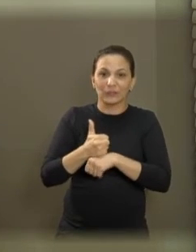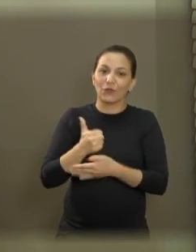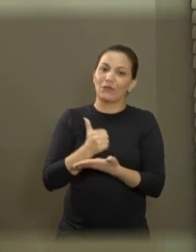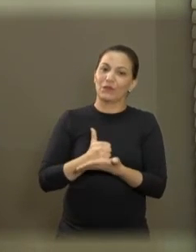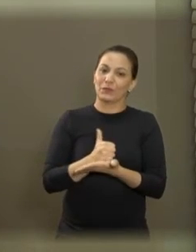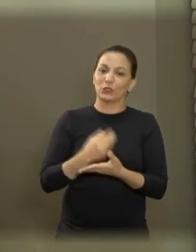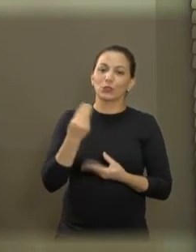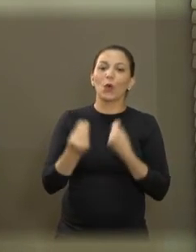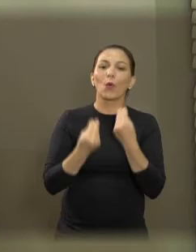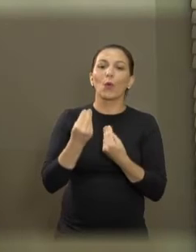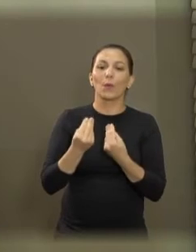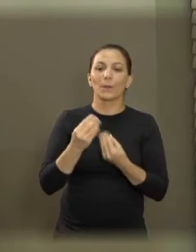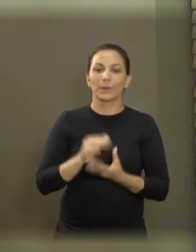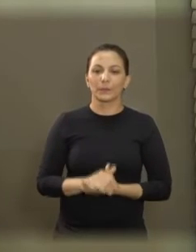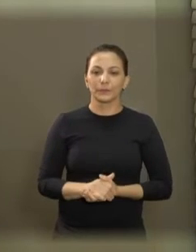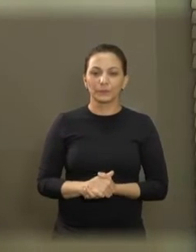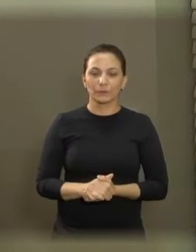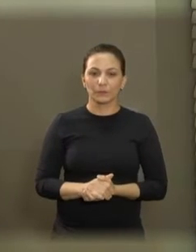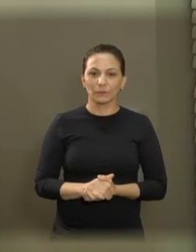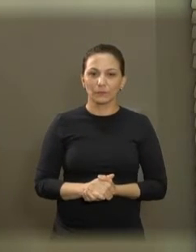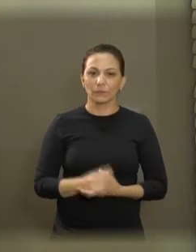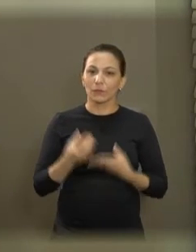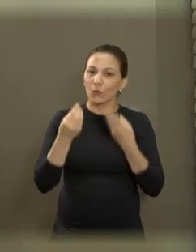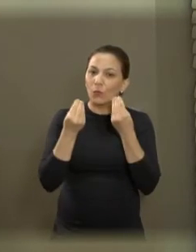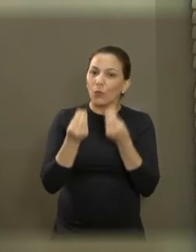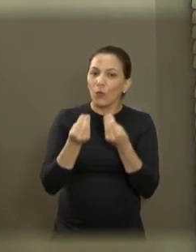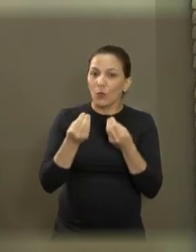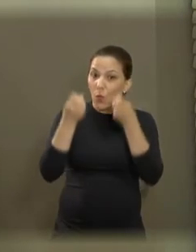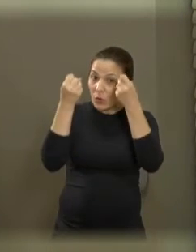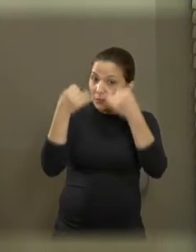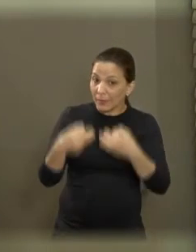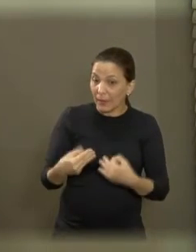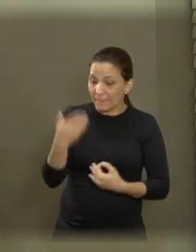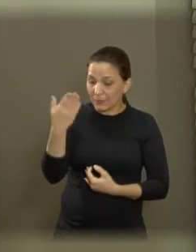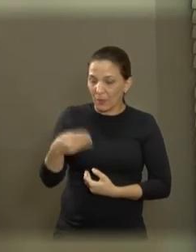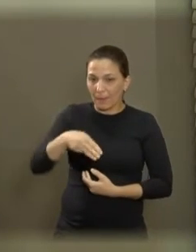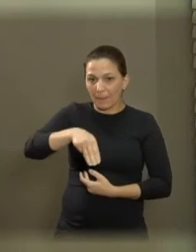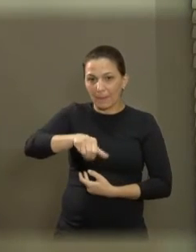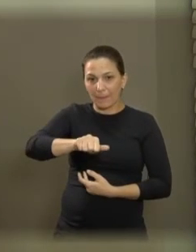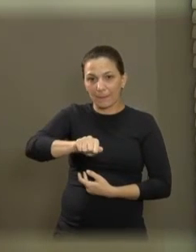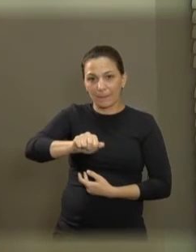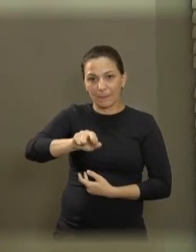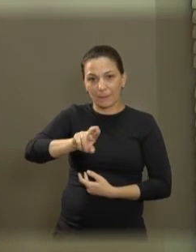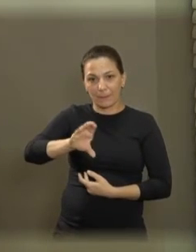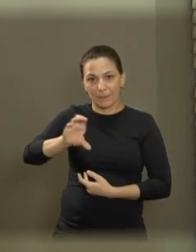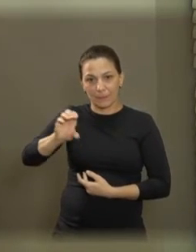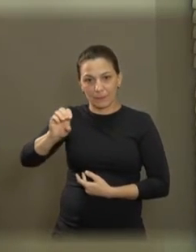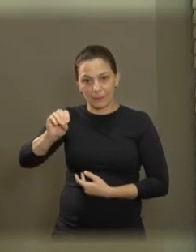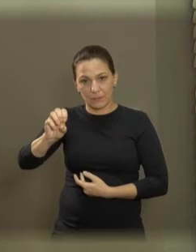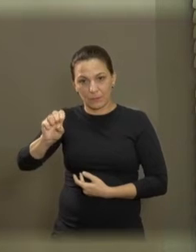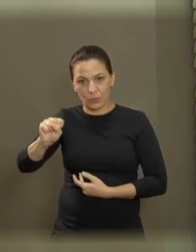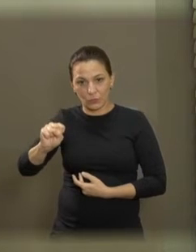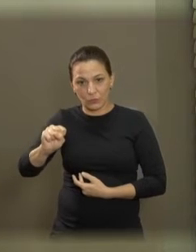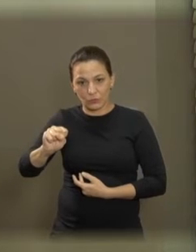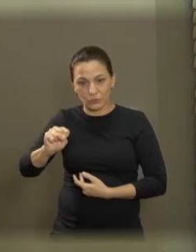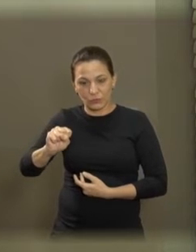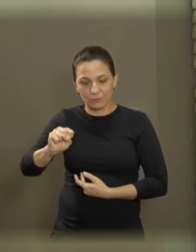impossível. E como falar do Marcos sem ser o professor? É